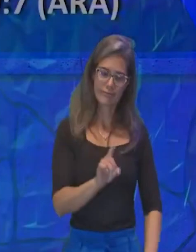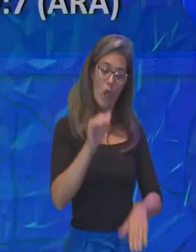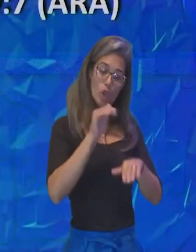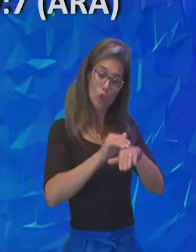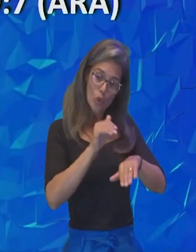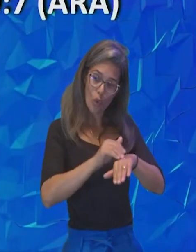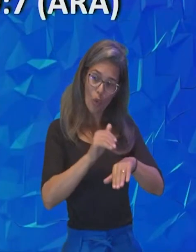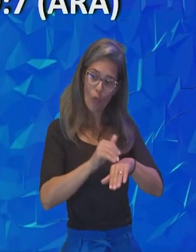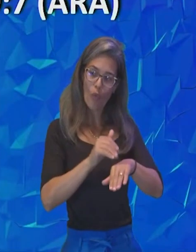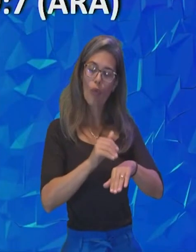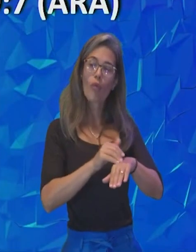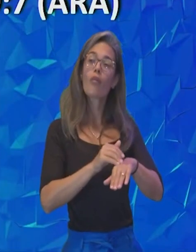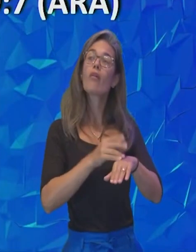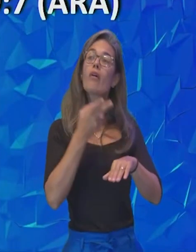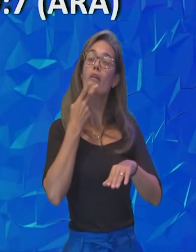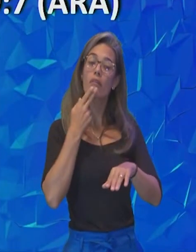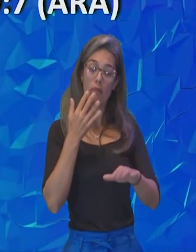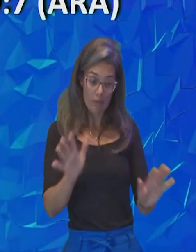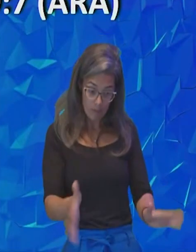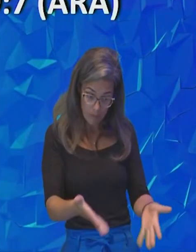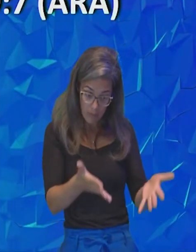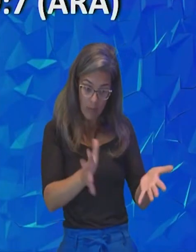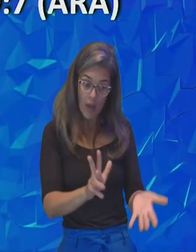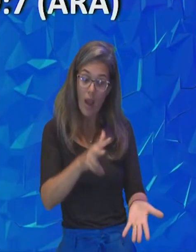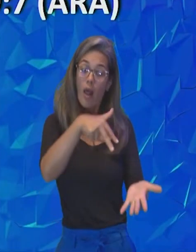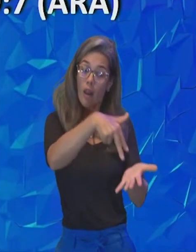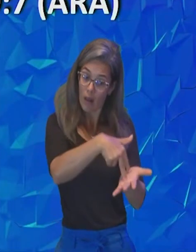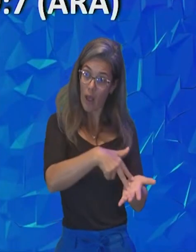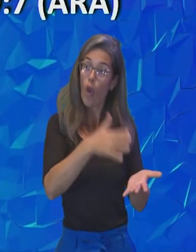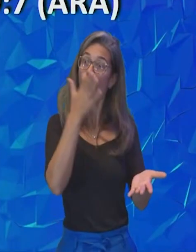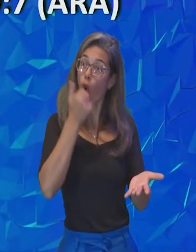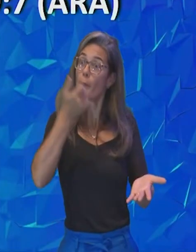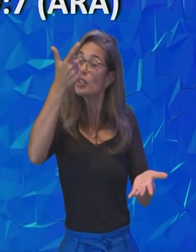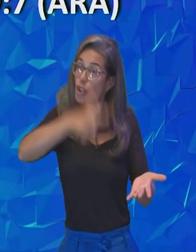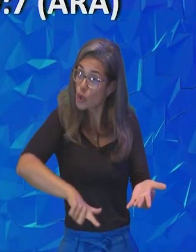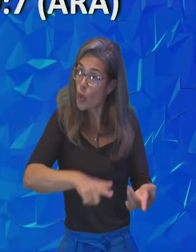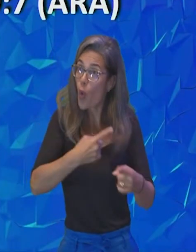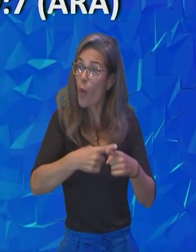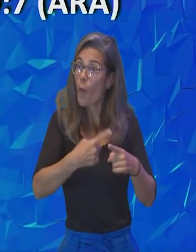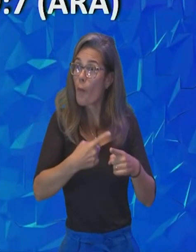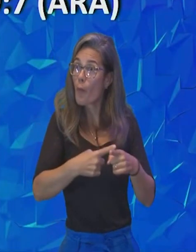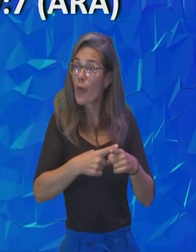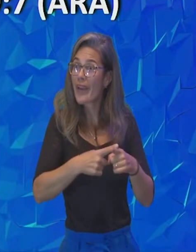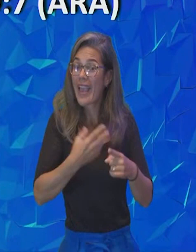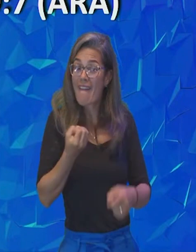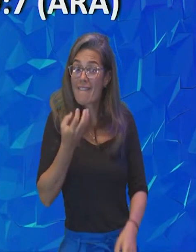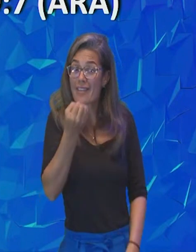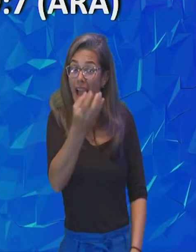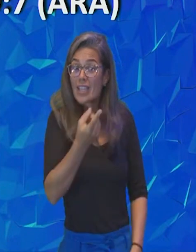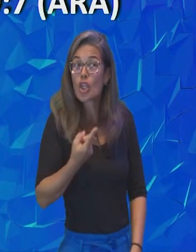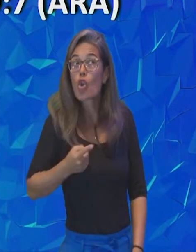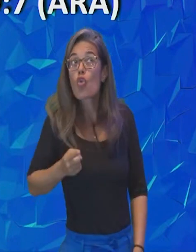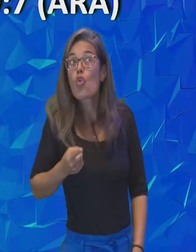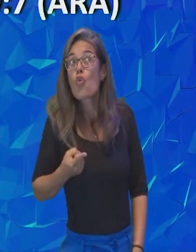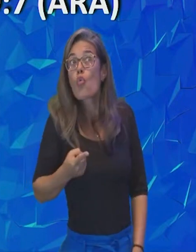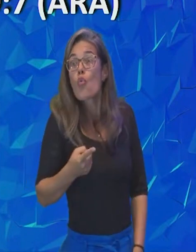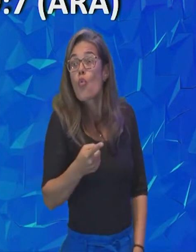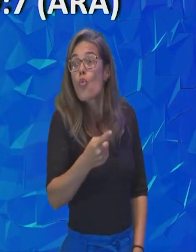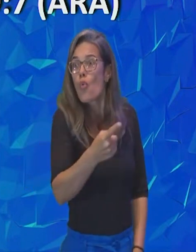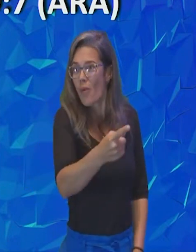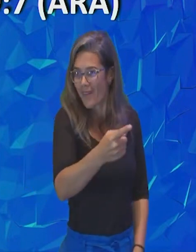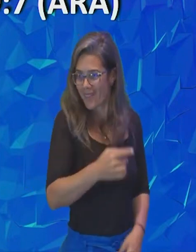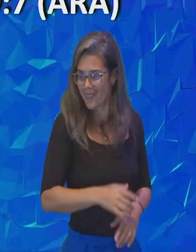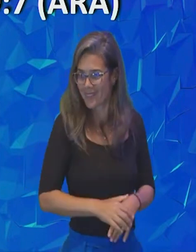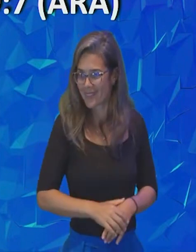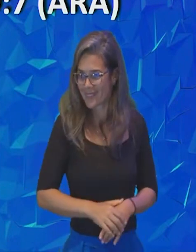tocou-o e lhe disse: levanta-te e come, porque o caminho te será sobremodo longo. Novamente